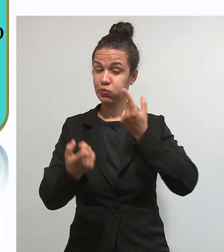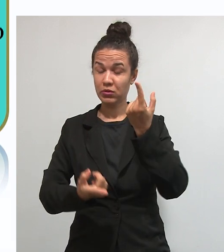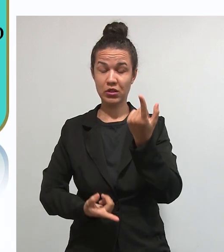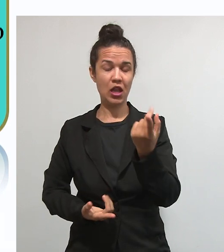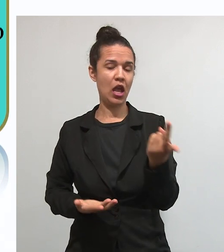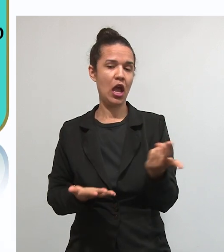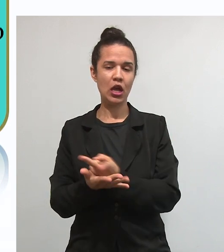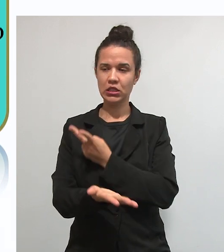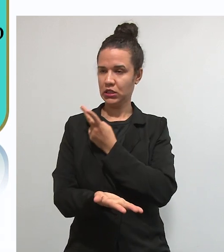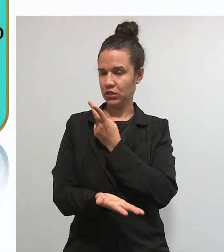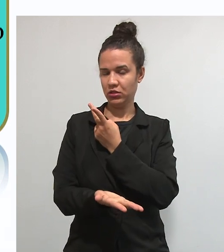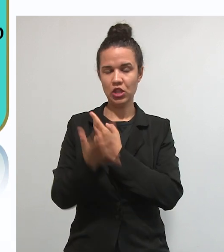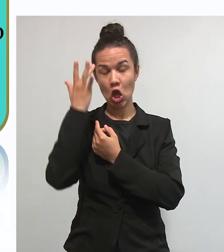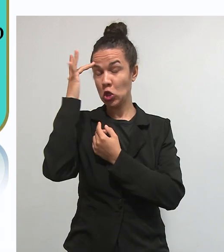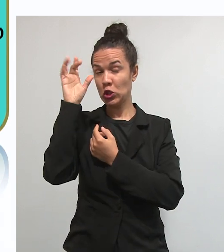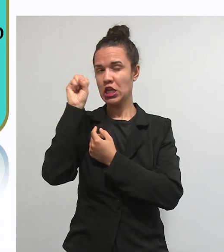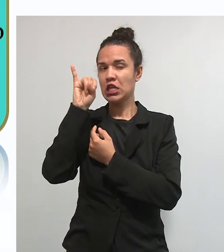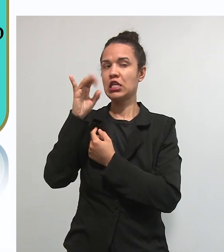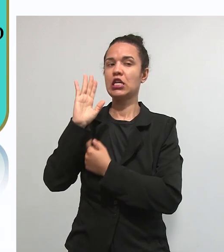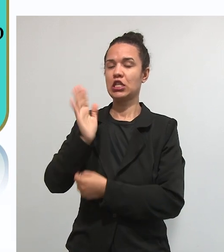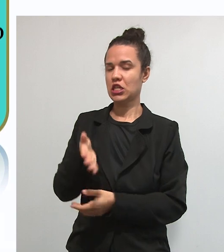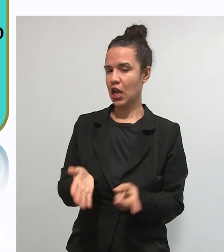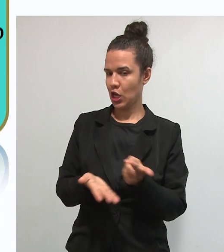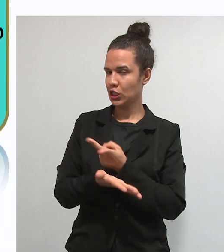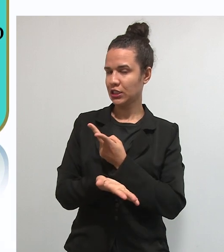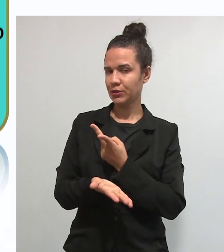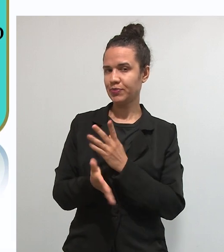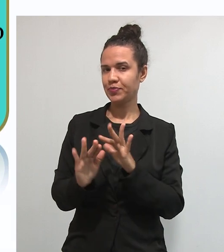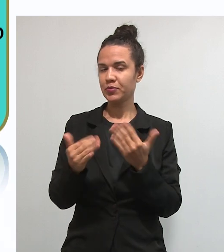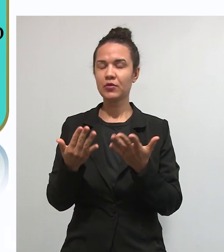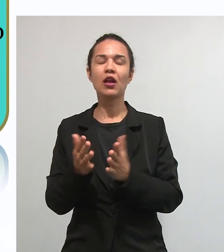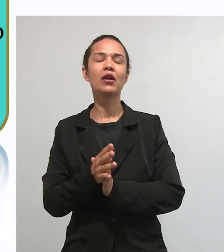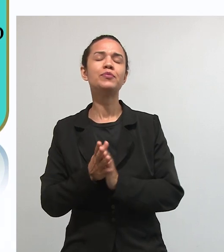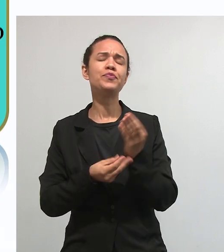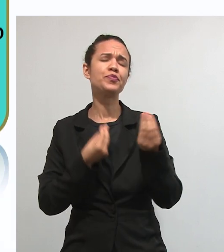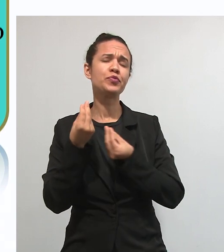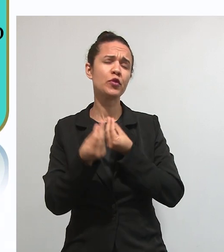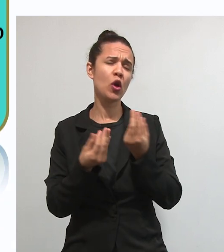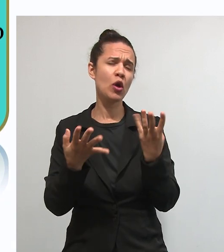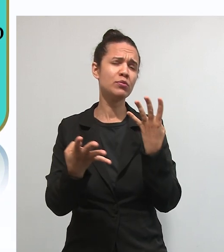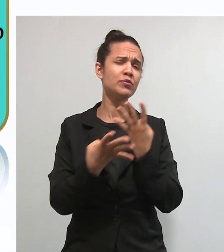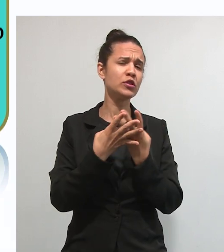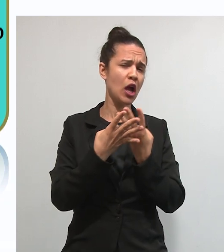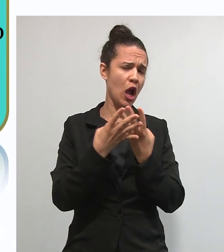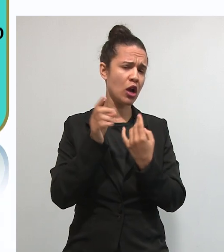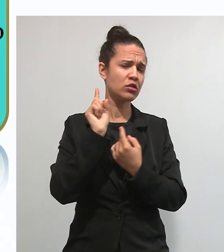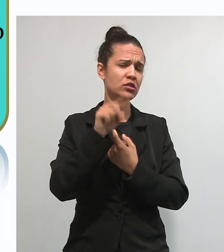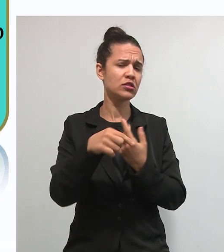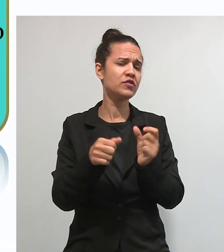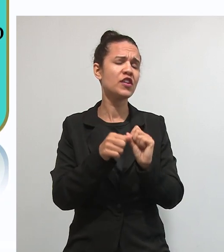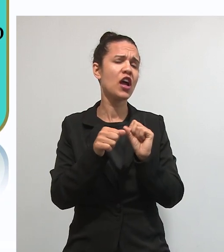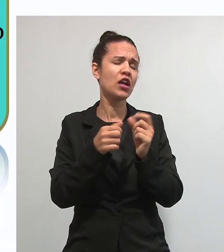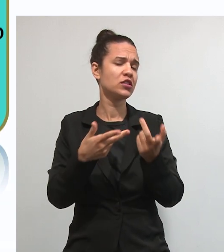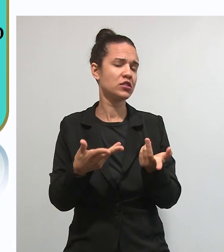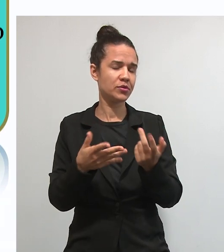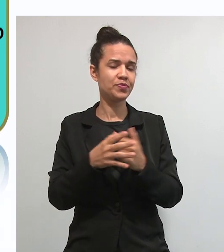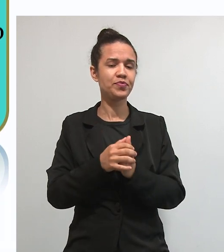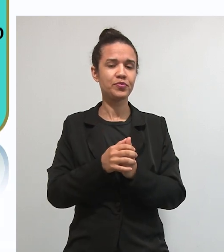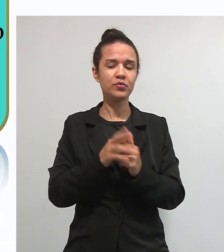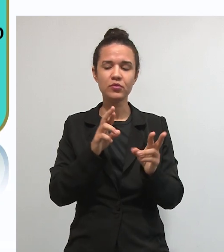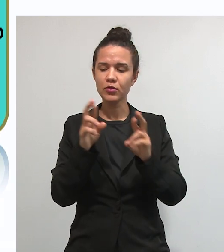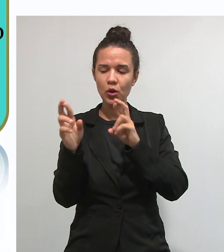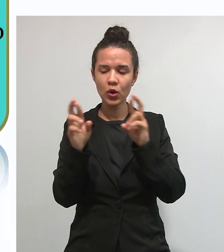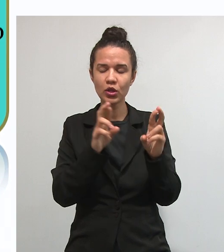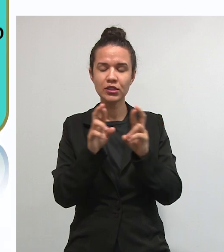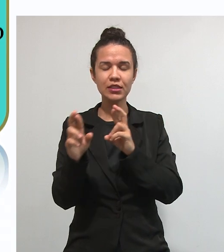se já aconteceu isso mesmo. E como é que é feito esse cálculo? A análise das receitas realizadas